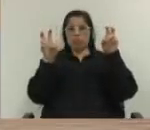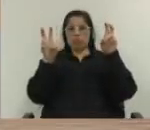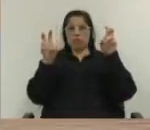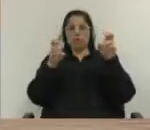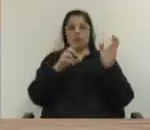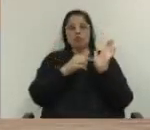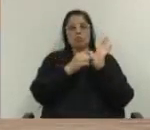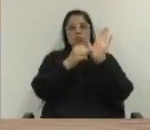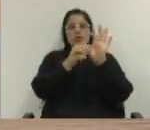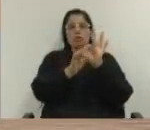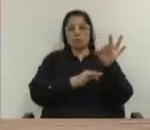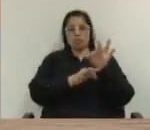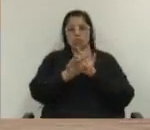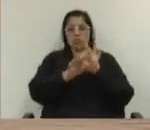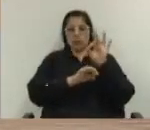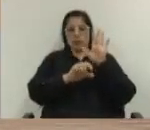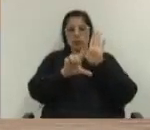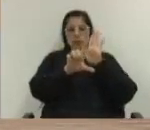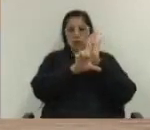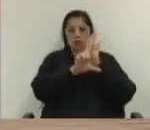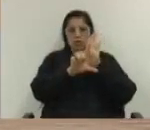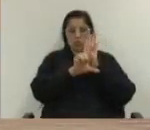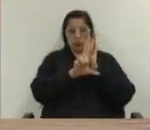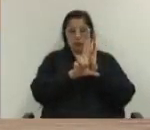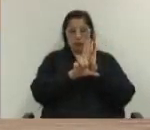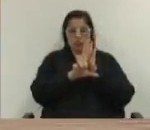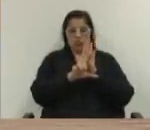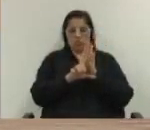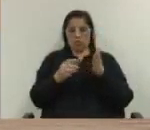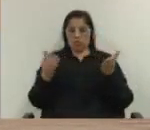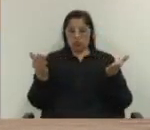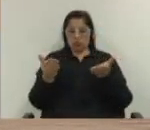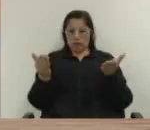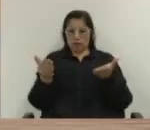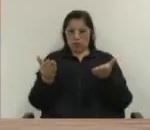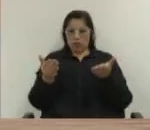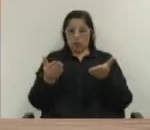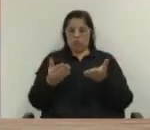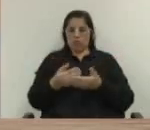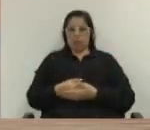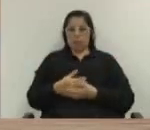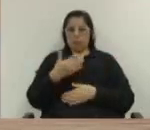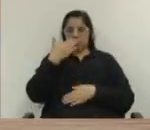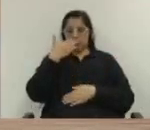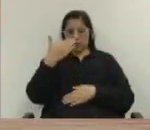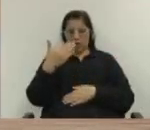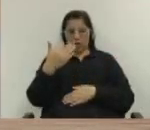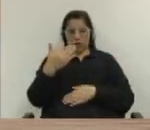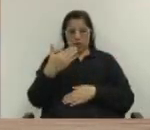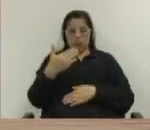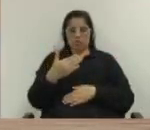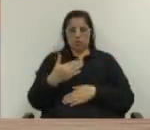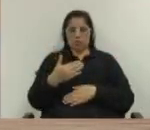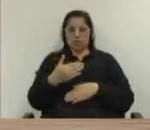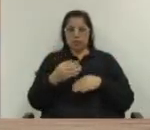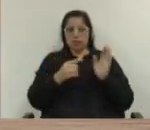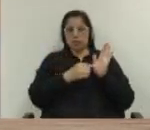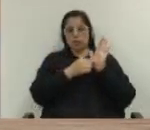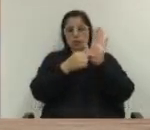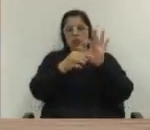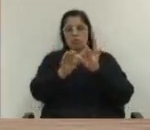lei. Vimos a presença de Vossa Excelência e dos dignos vereadores que compõem essa egrégia Câmara Municipal com o objetivo de encaminhar projeto de lei que